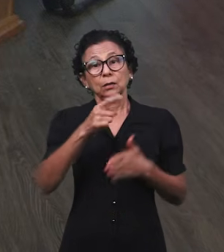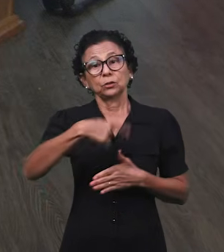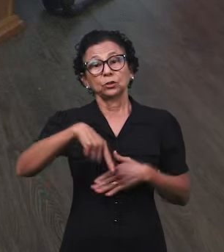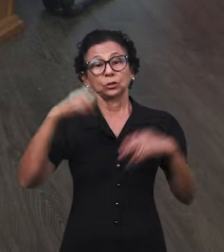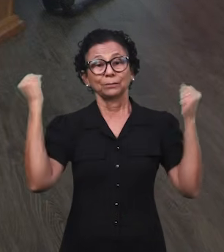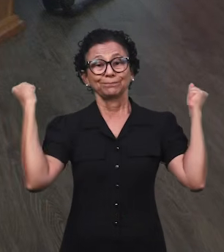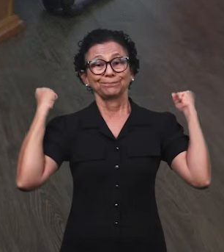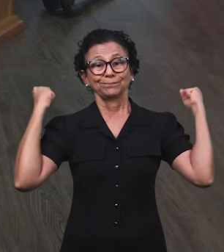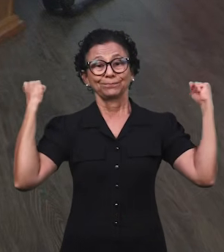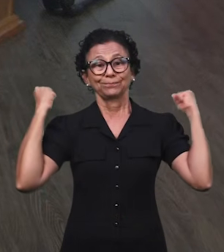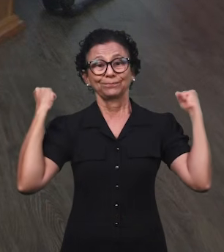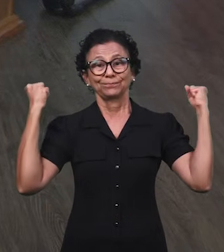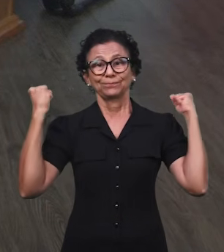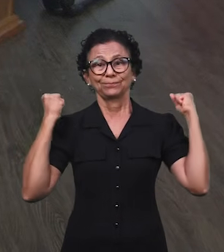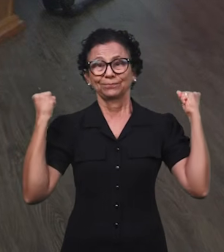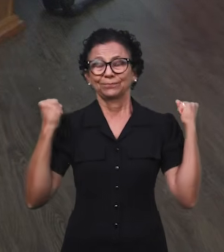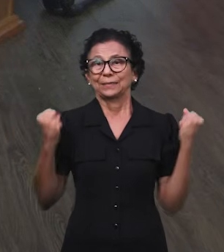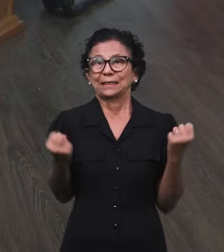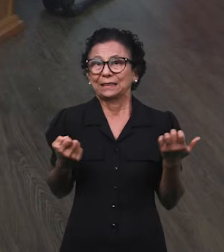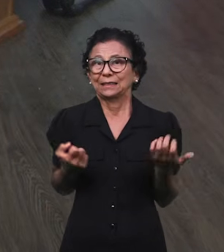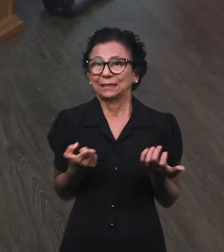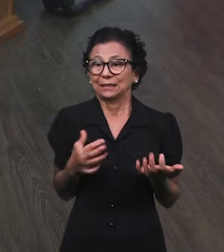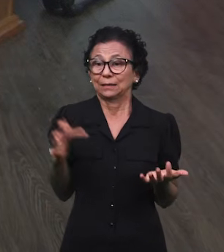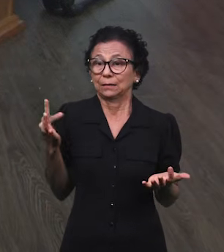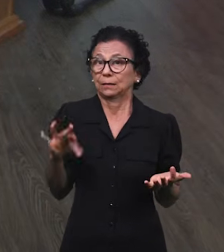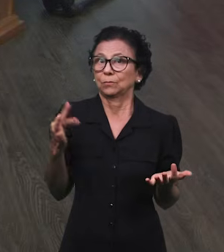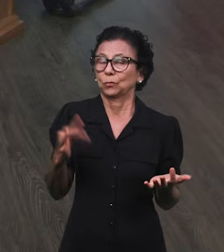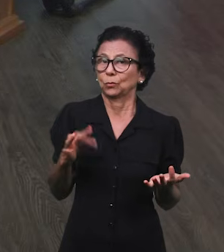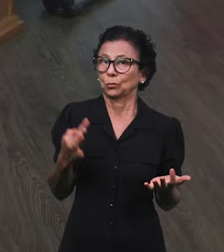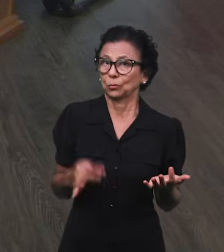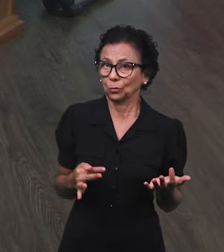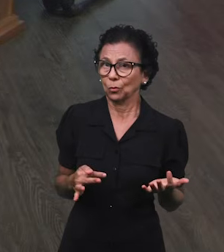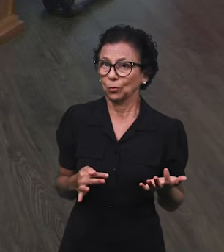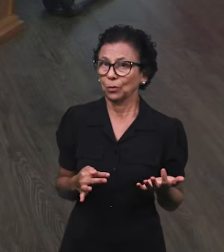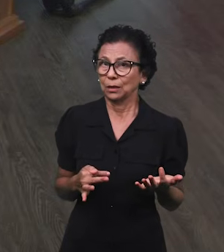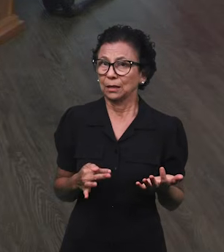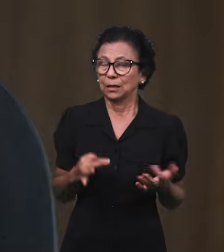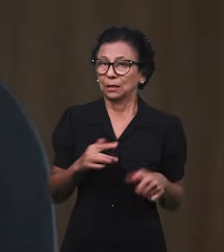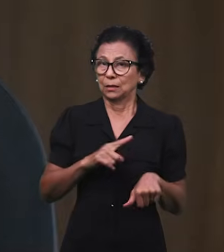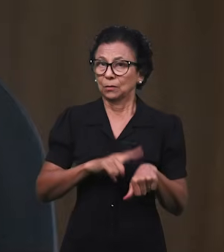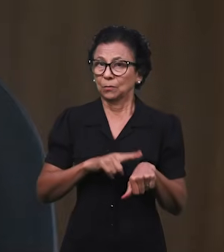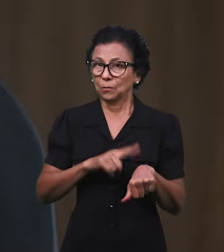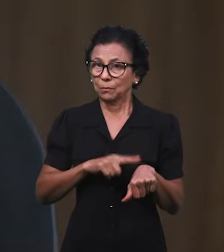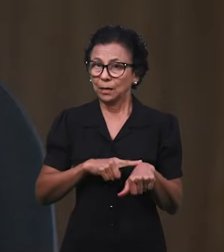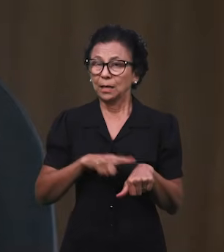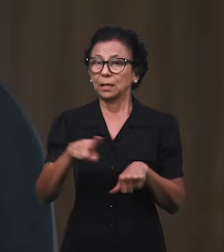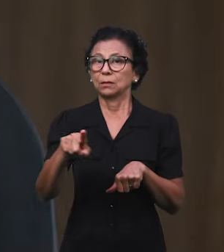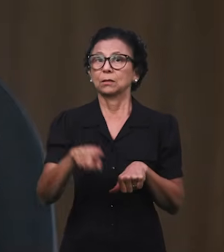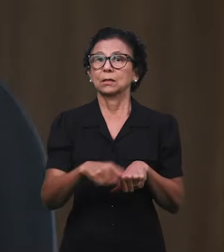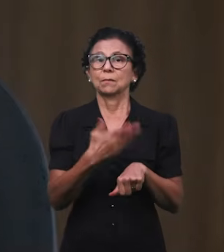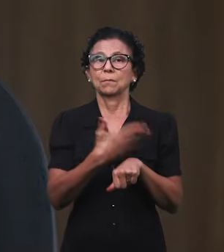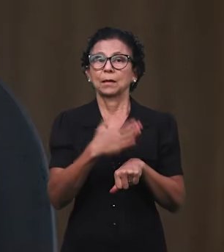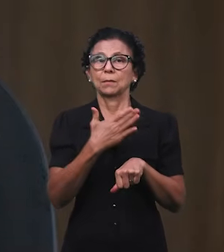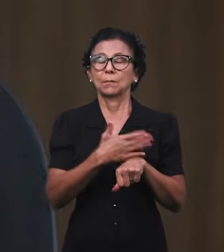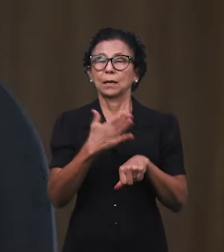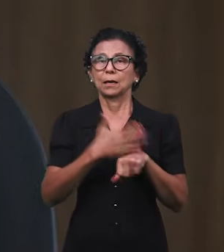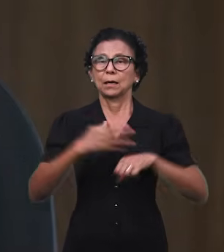medicamento para dor, porque você sabe que no momento que você estiver ali